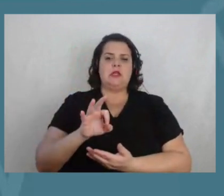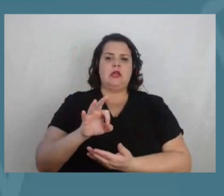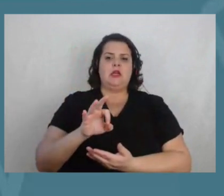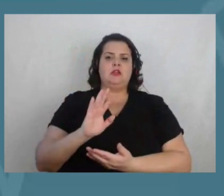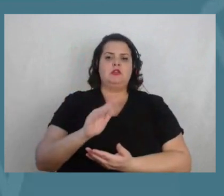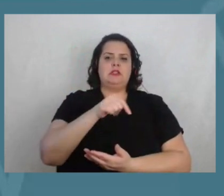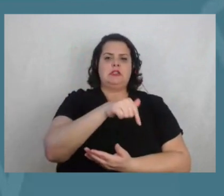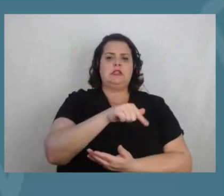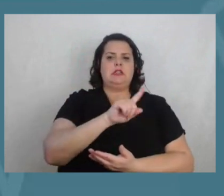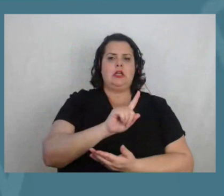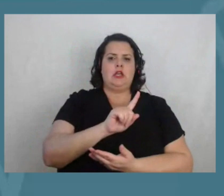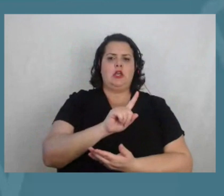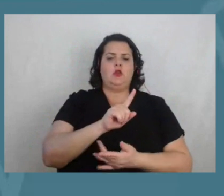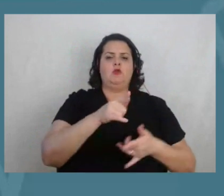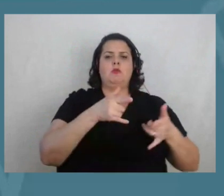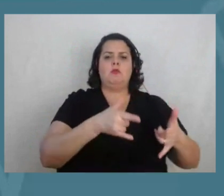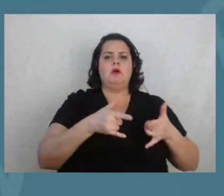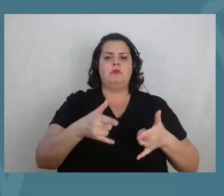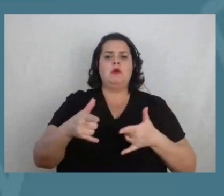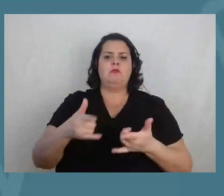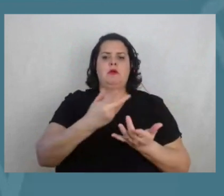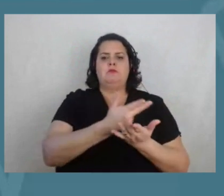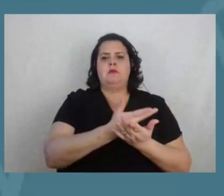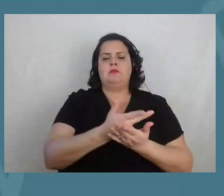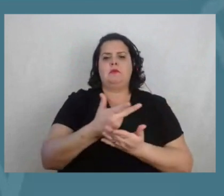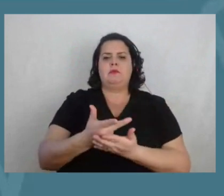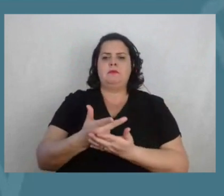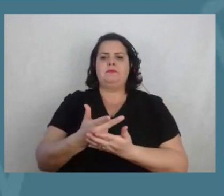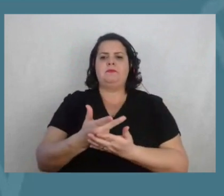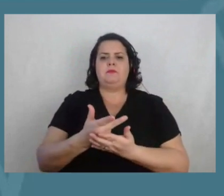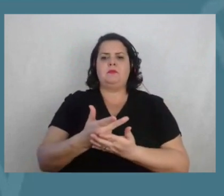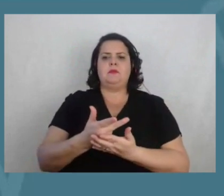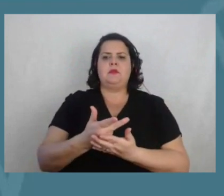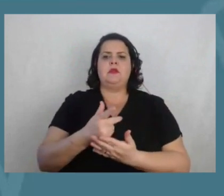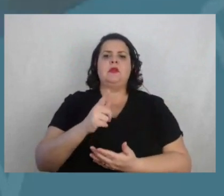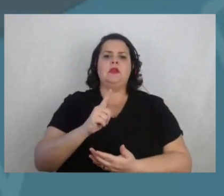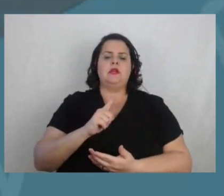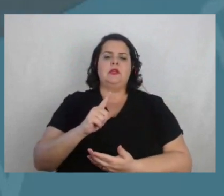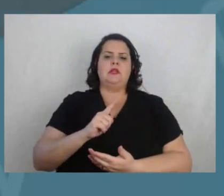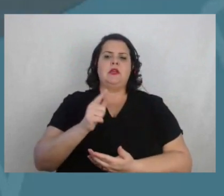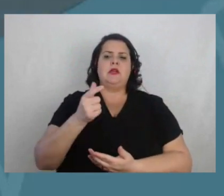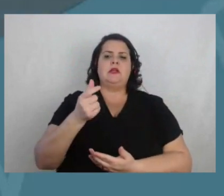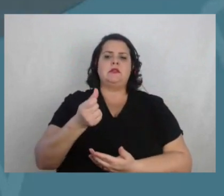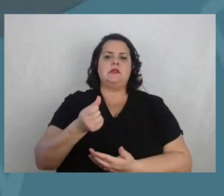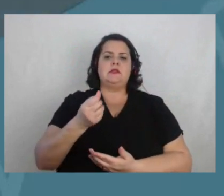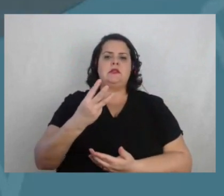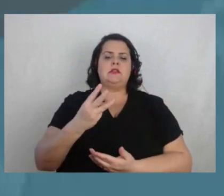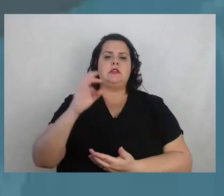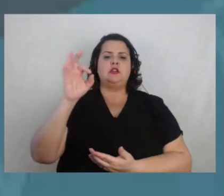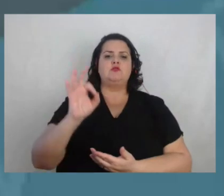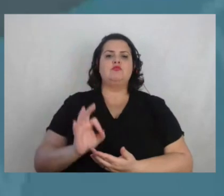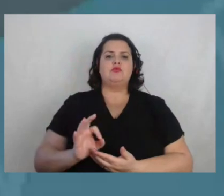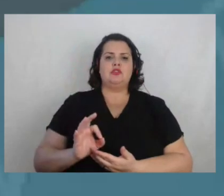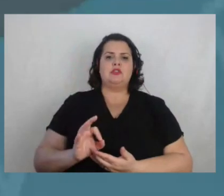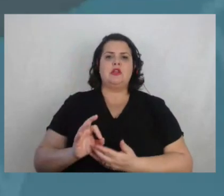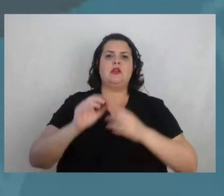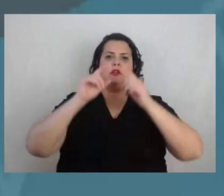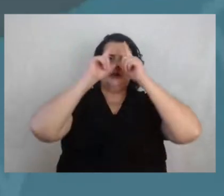leitos, 81% de taxa de ocupação e 63% de taxa de ocupação das enfermarias.